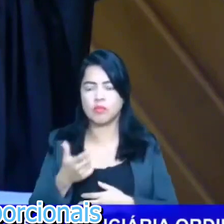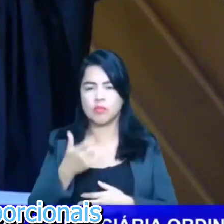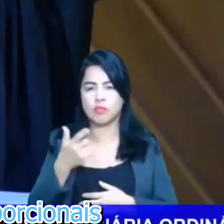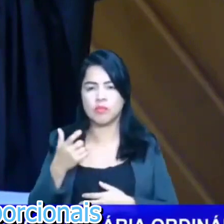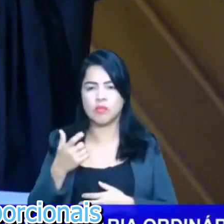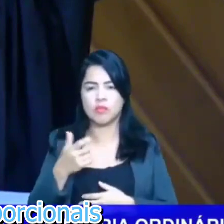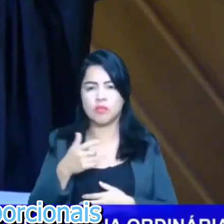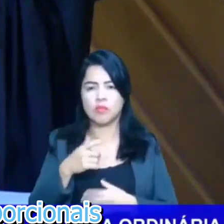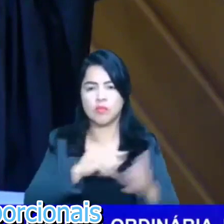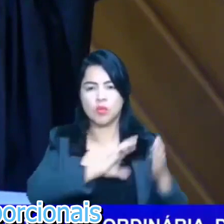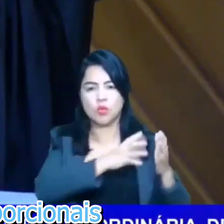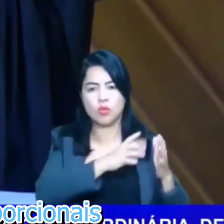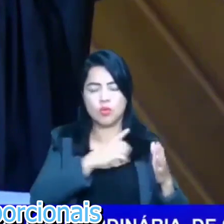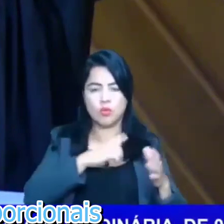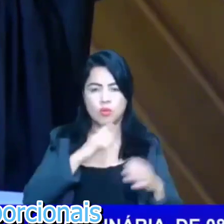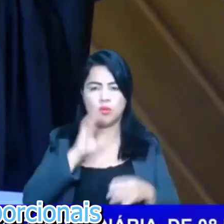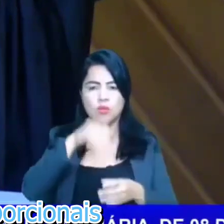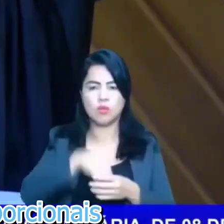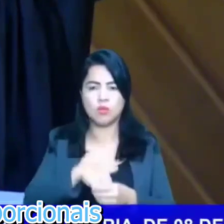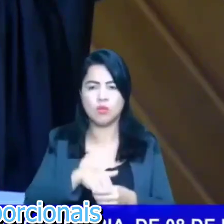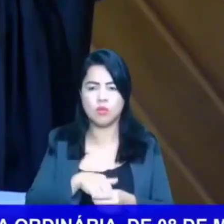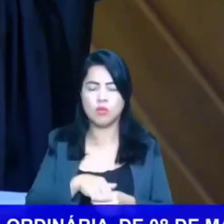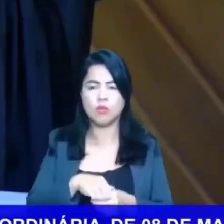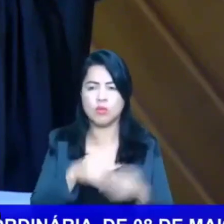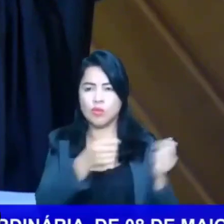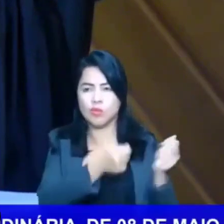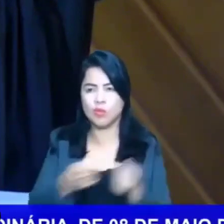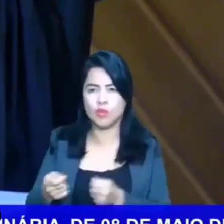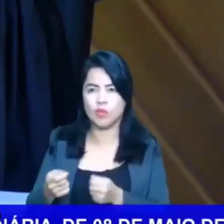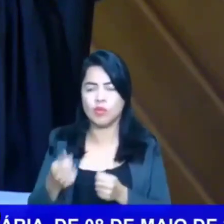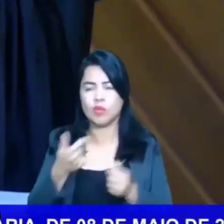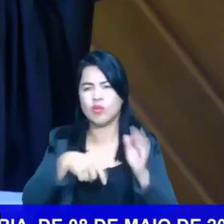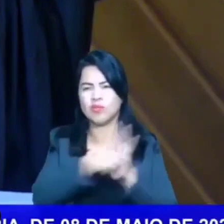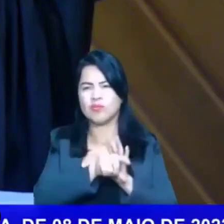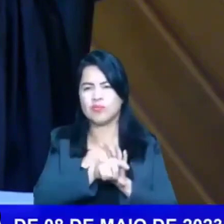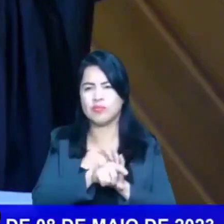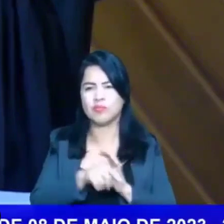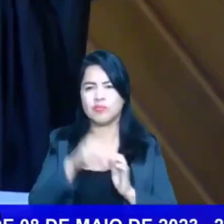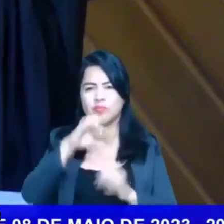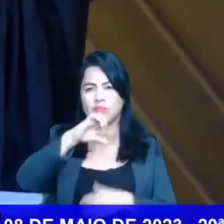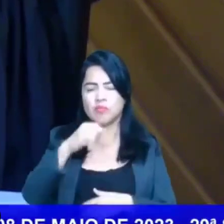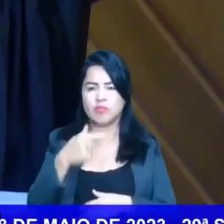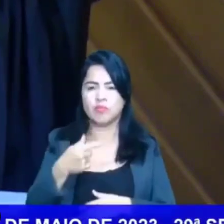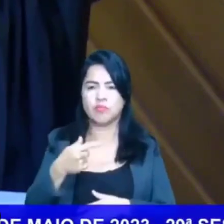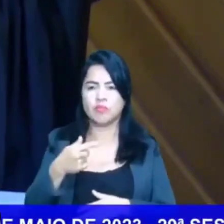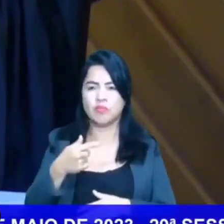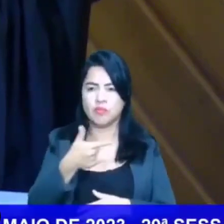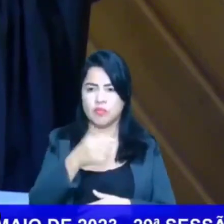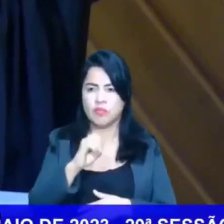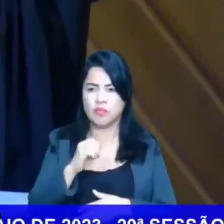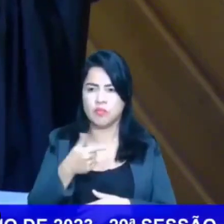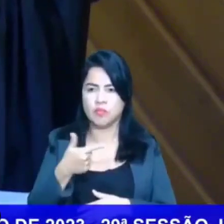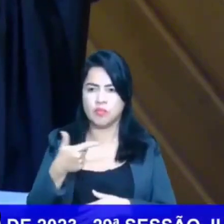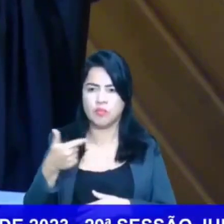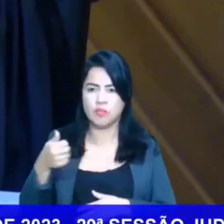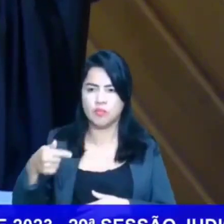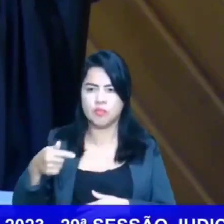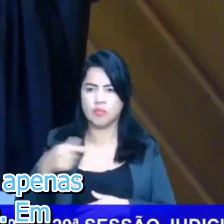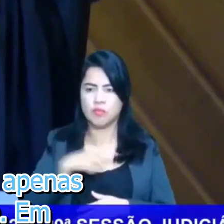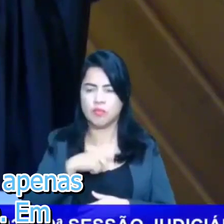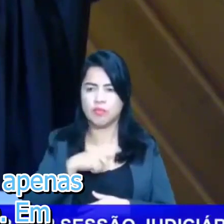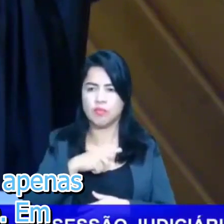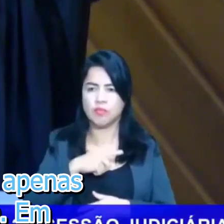da coligação em eleições proporcionais desde a edição da Emenda Constitucional 97 de 2017, sendo a